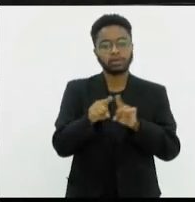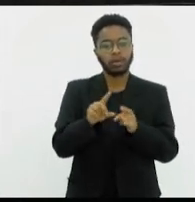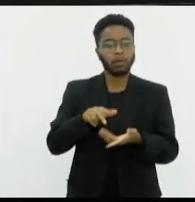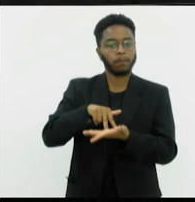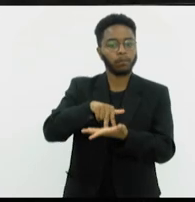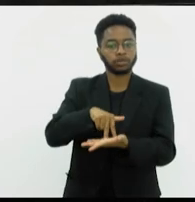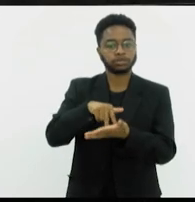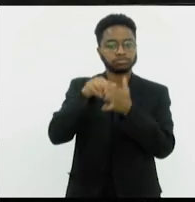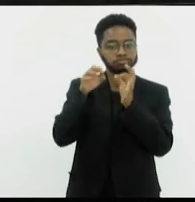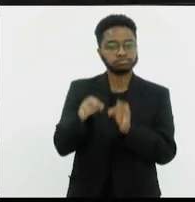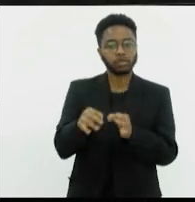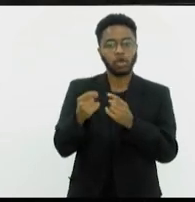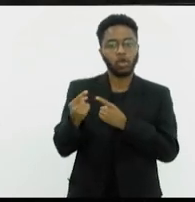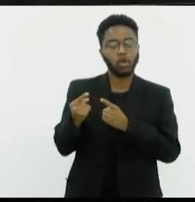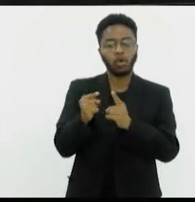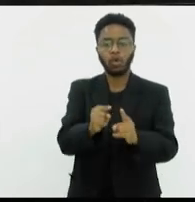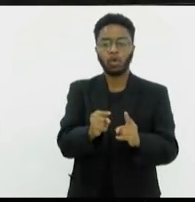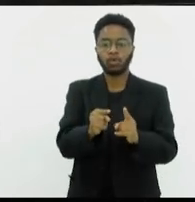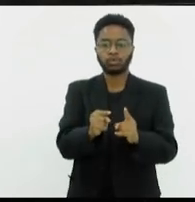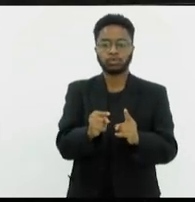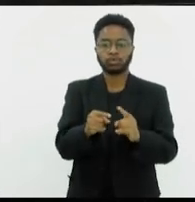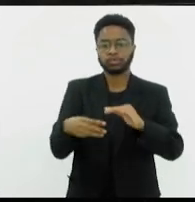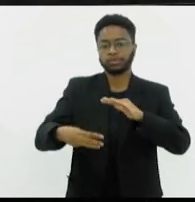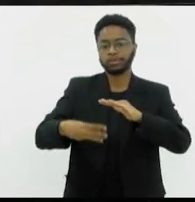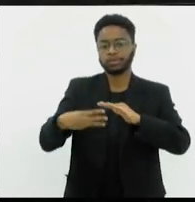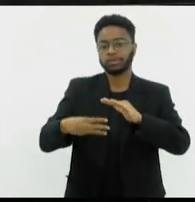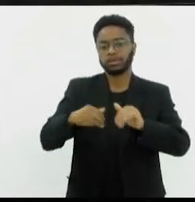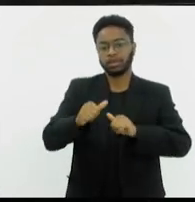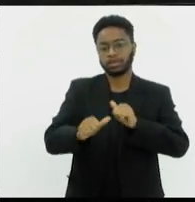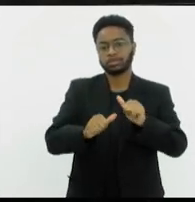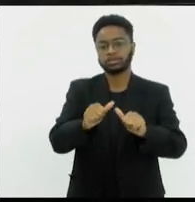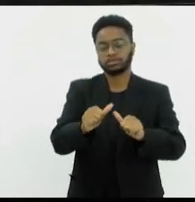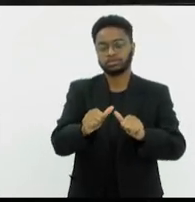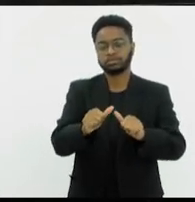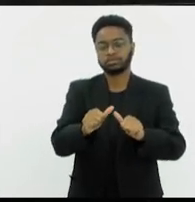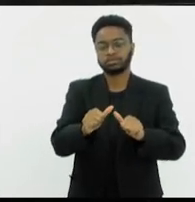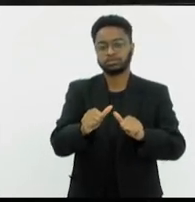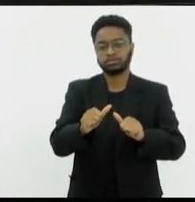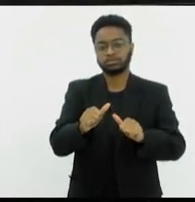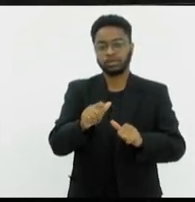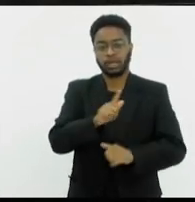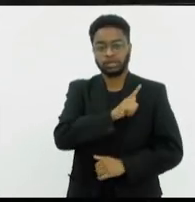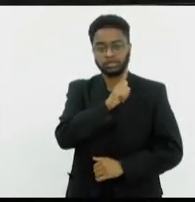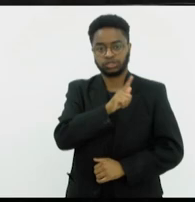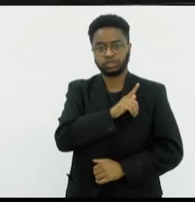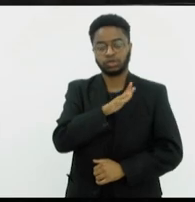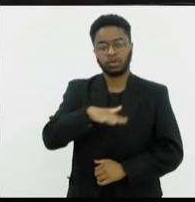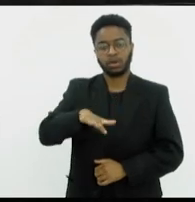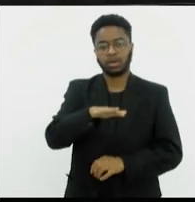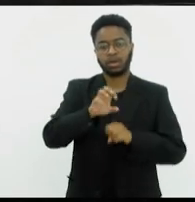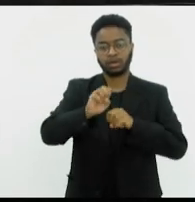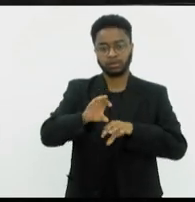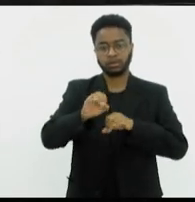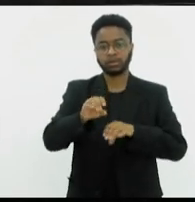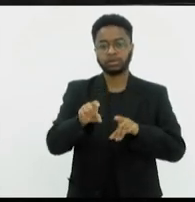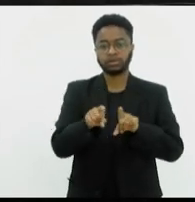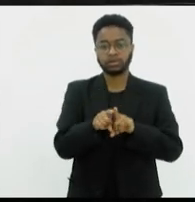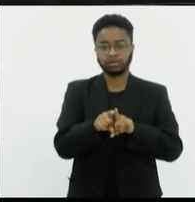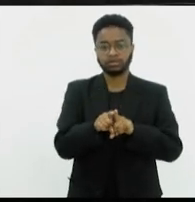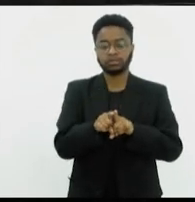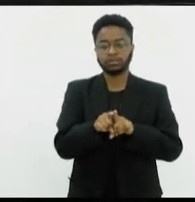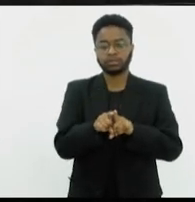firme contra essa terceirização da gestão educacional, seja